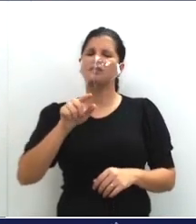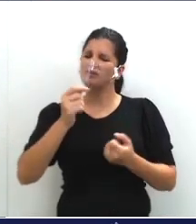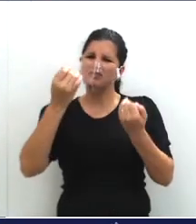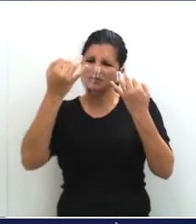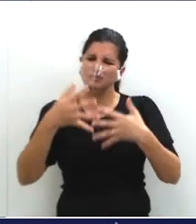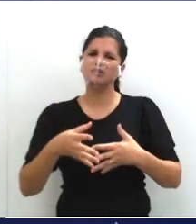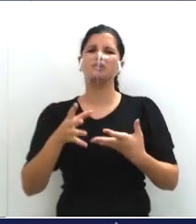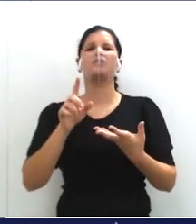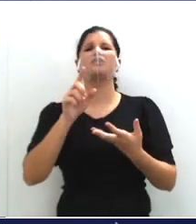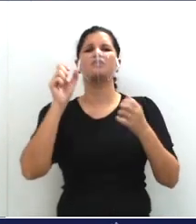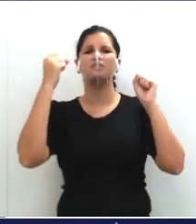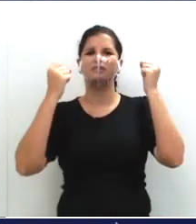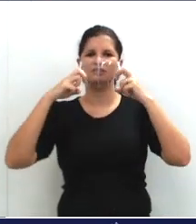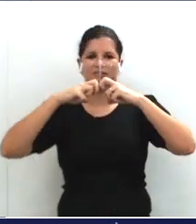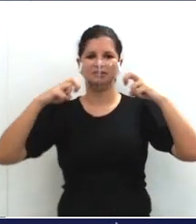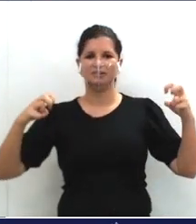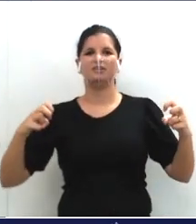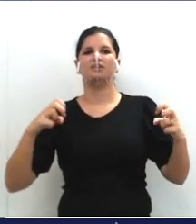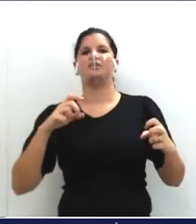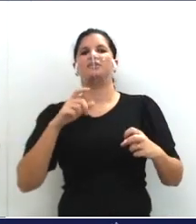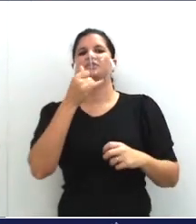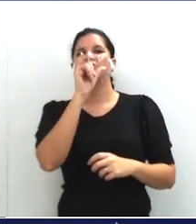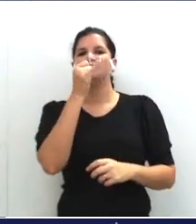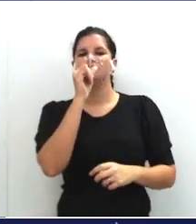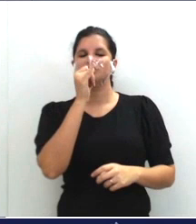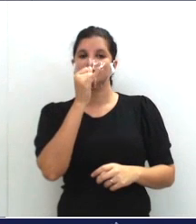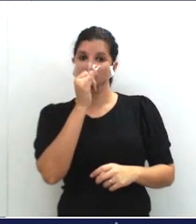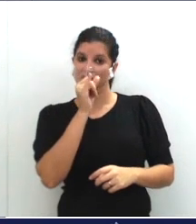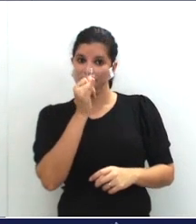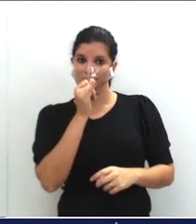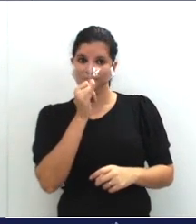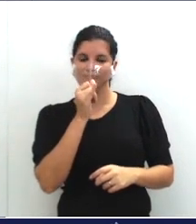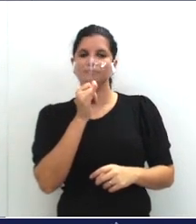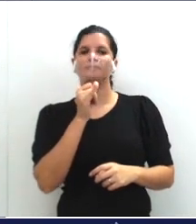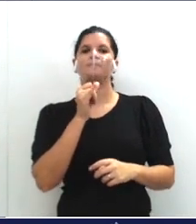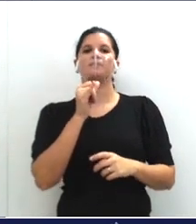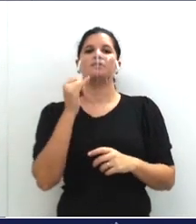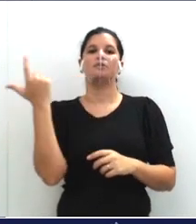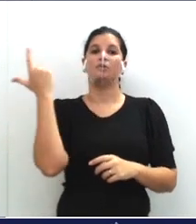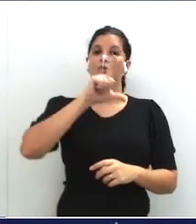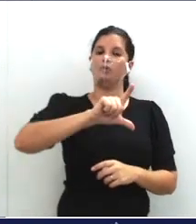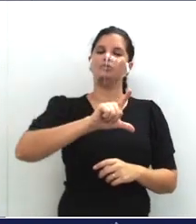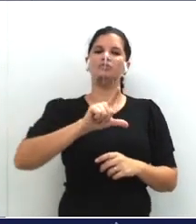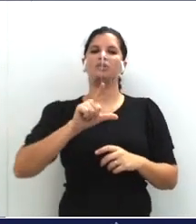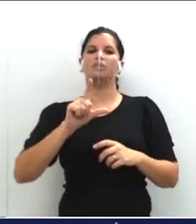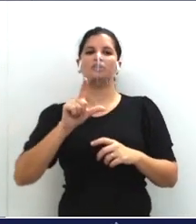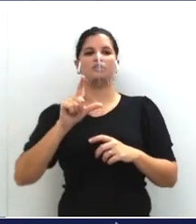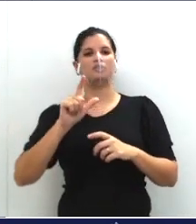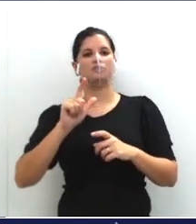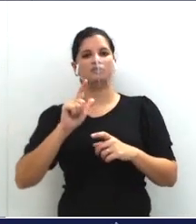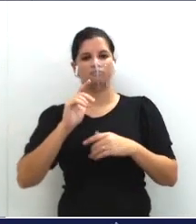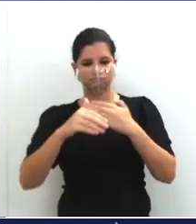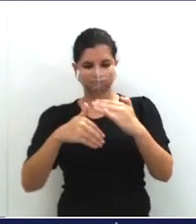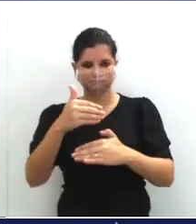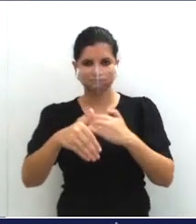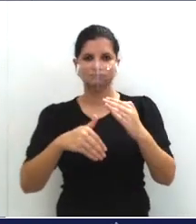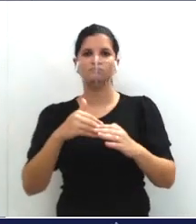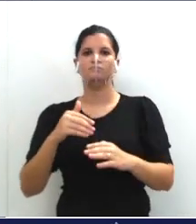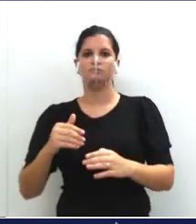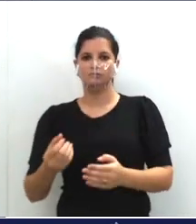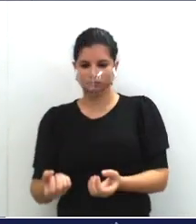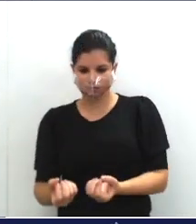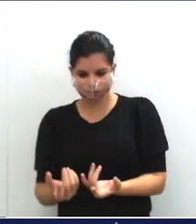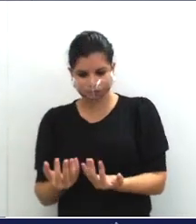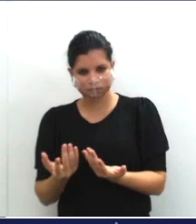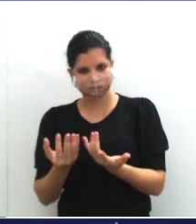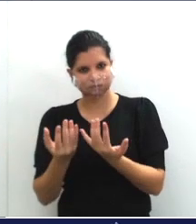usina termoelétrica, nas usinas, a geração de eletricidade se dá através da